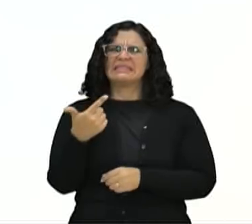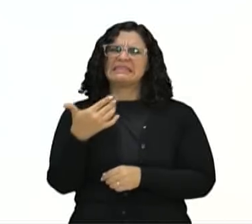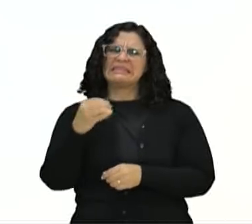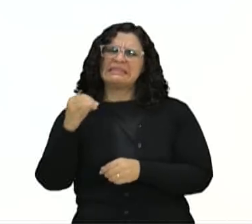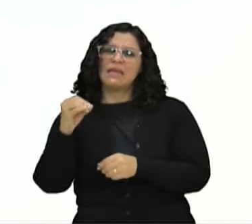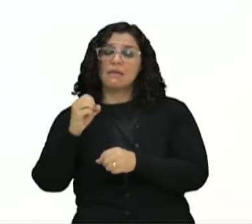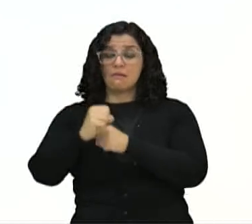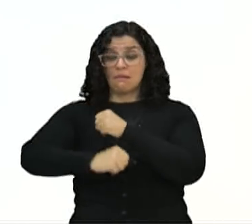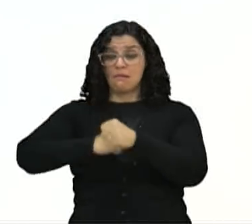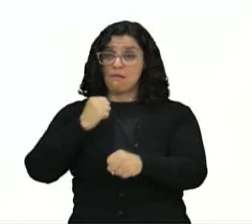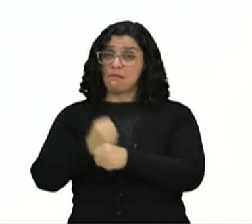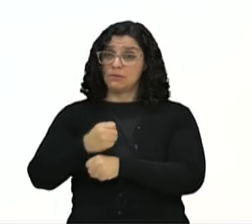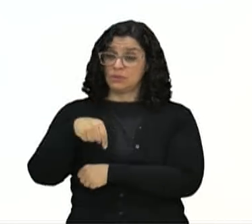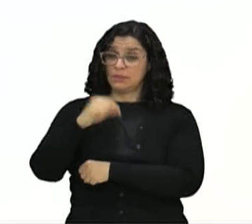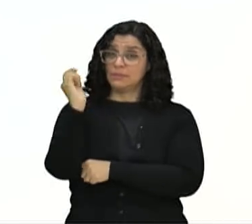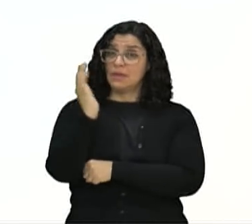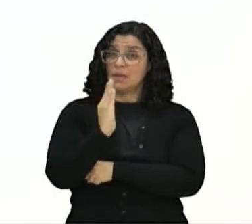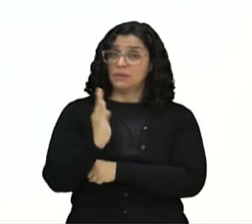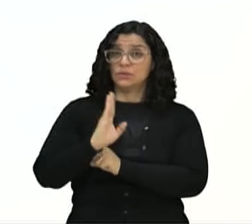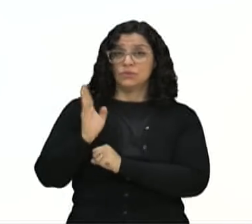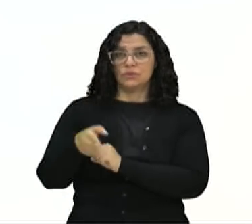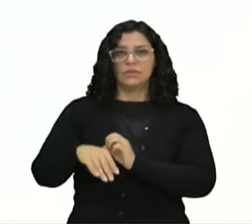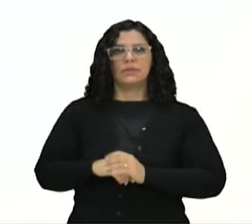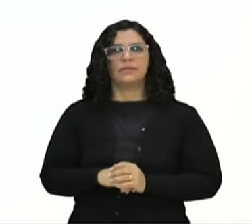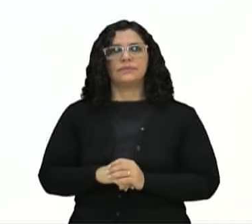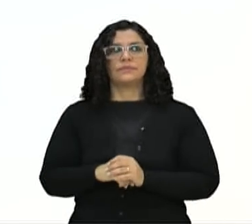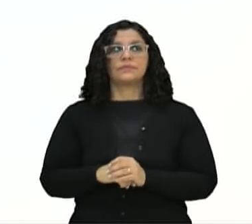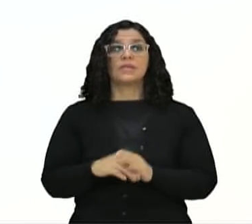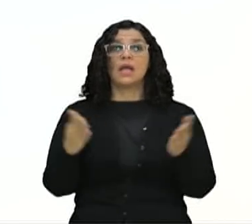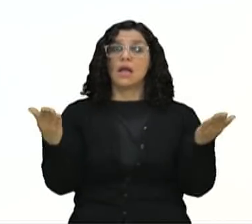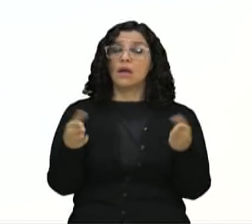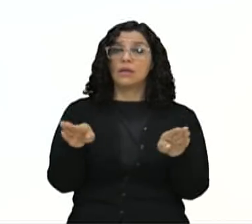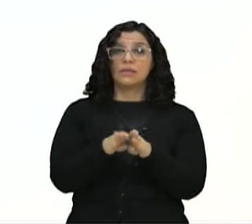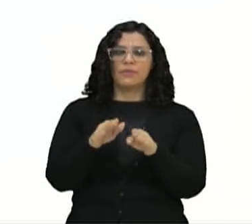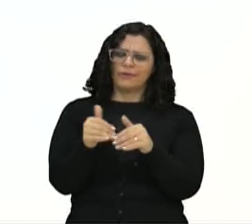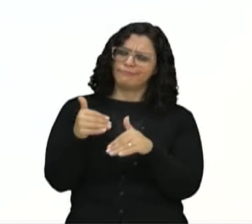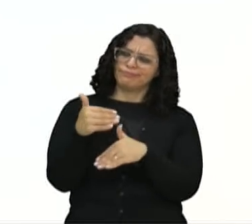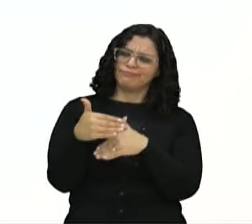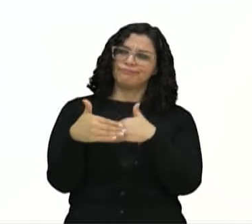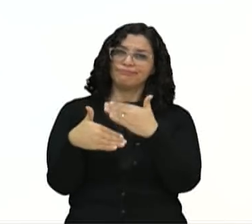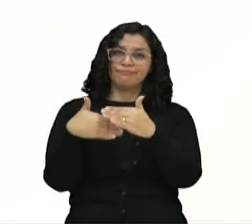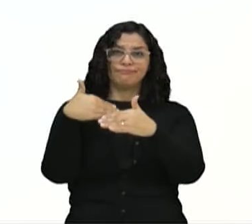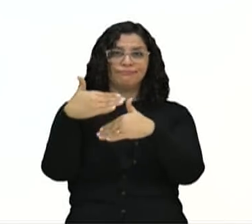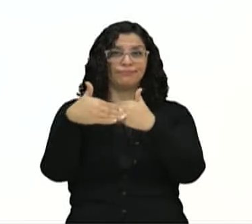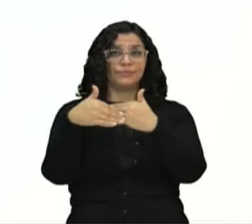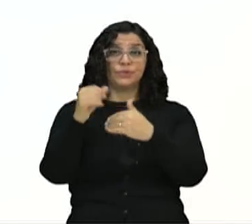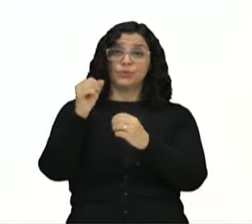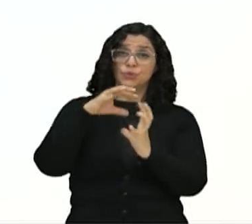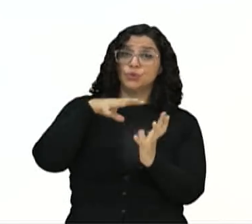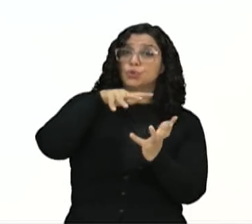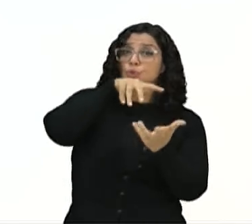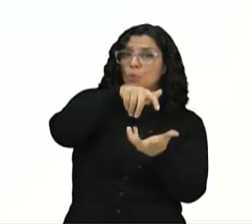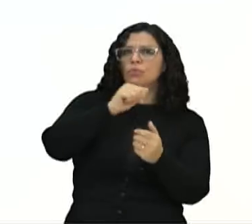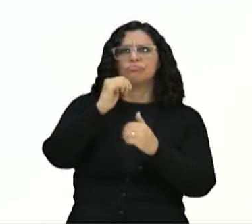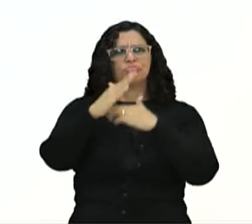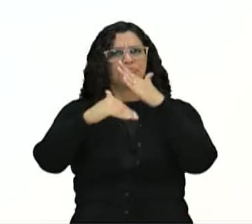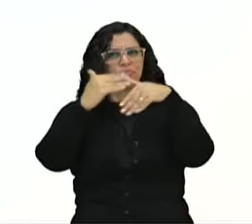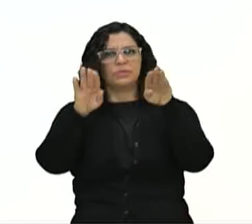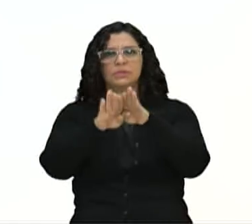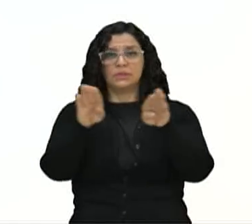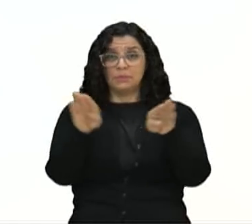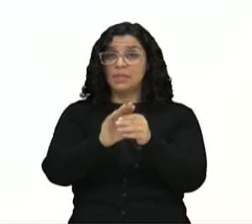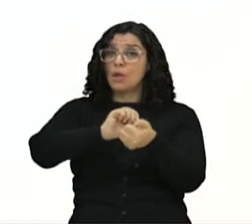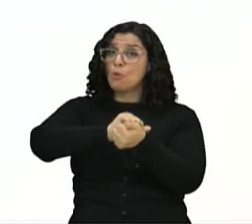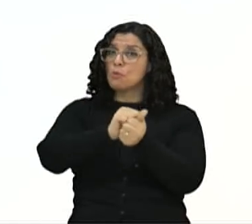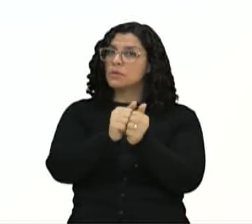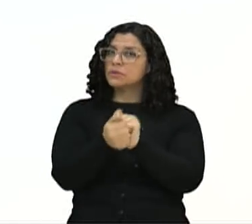anos de existência aqui no Brasil, a modalidade foi evoluindo, não só no Brasil, né, mas foi evoluindo, tornando-se um